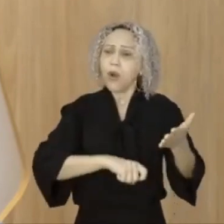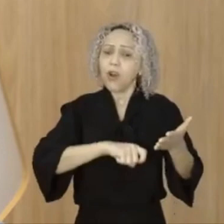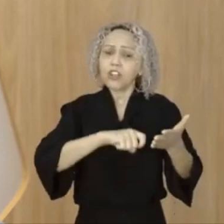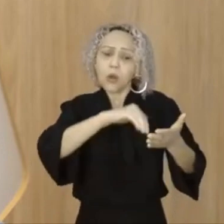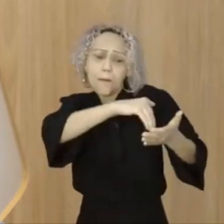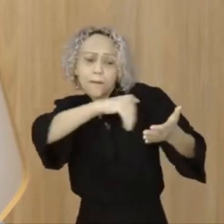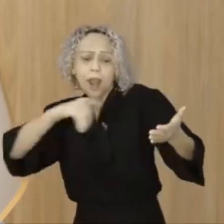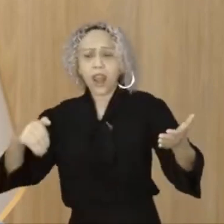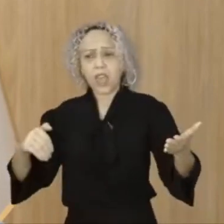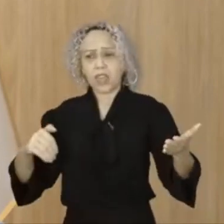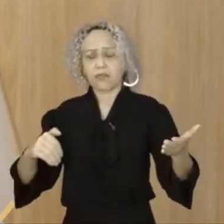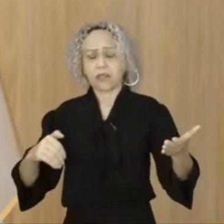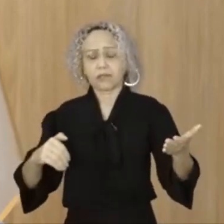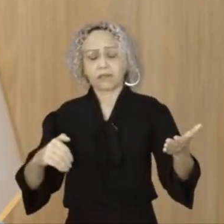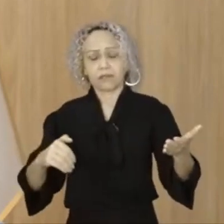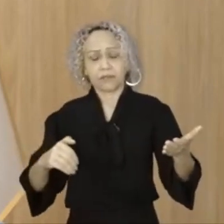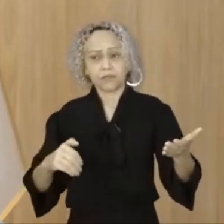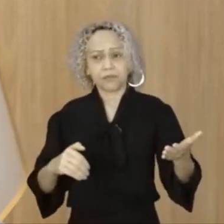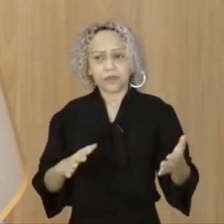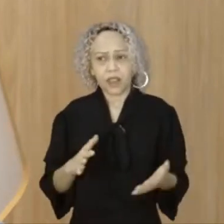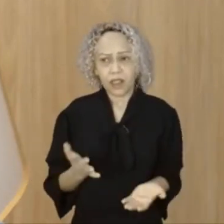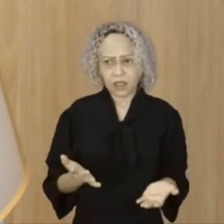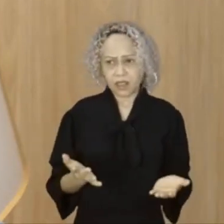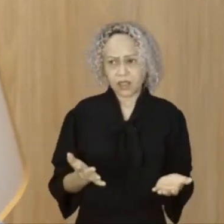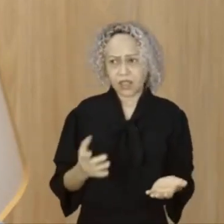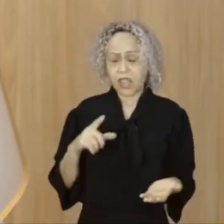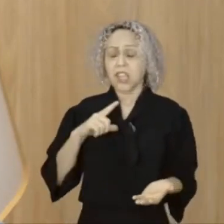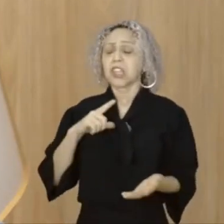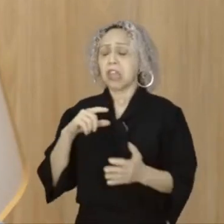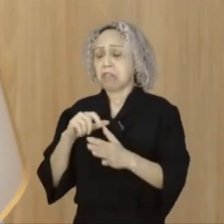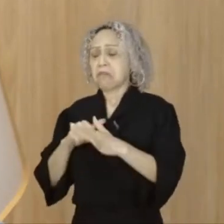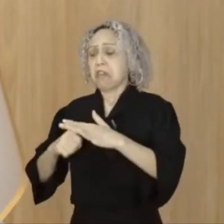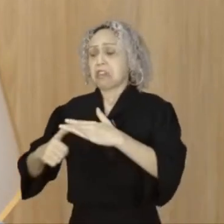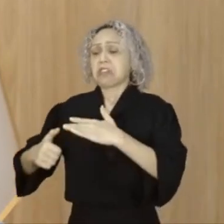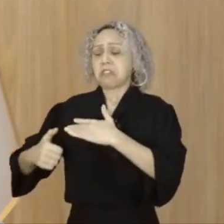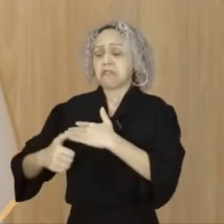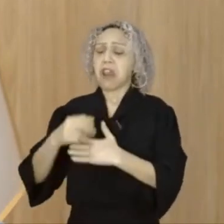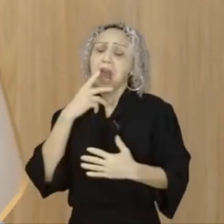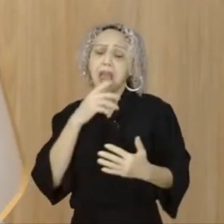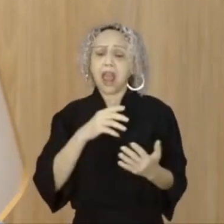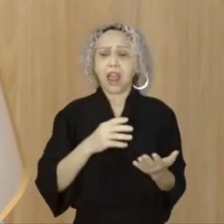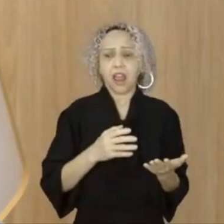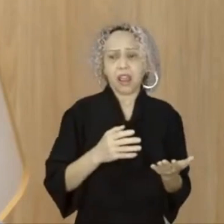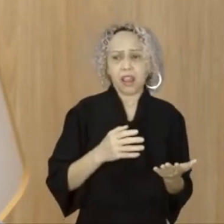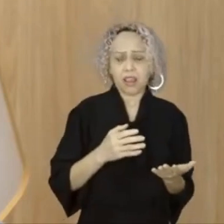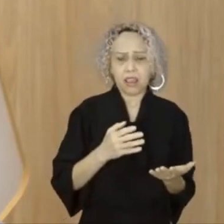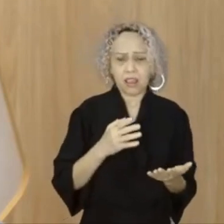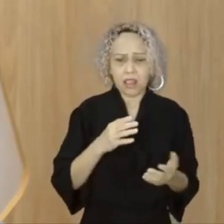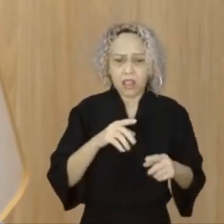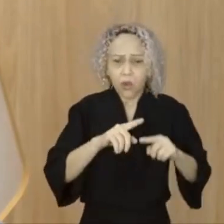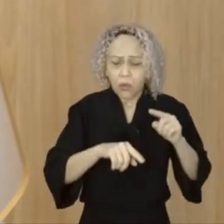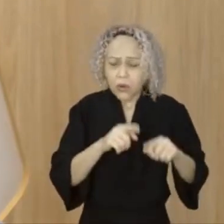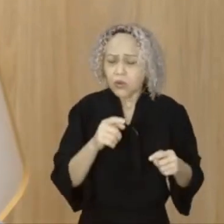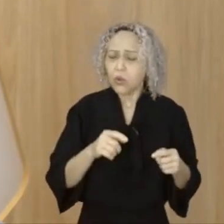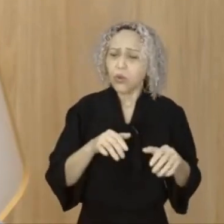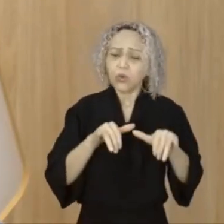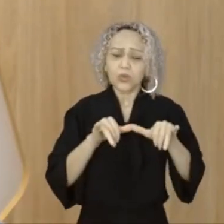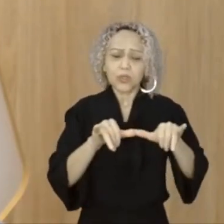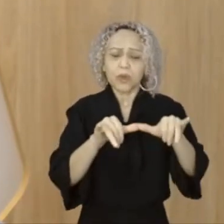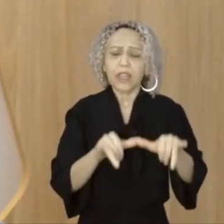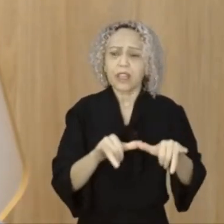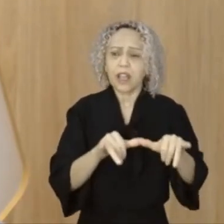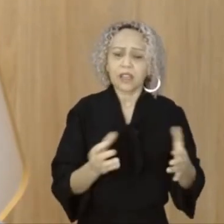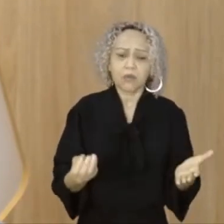hoje é fake news dizer que a cesta básica não tem tributos. Porque as cestas básicas, geralmente, a cesta básica